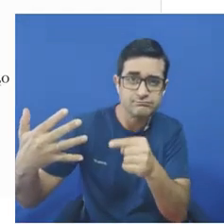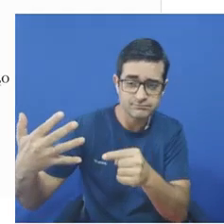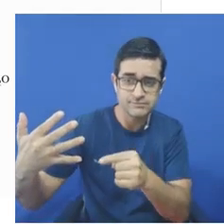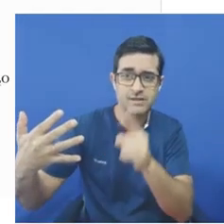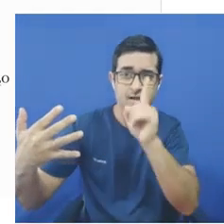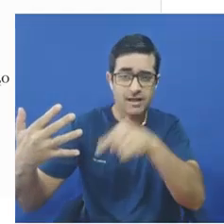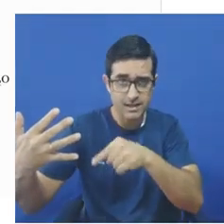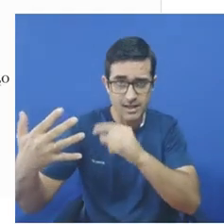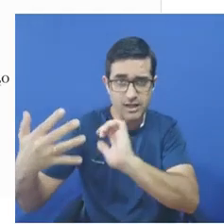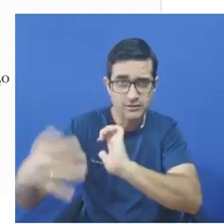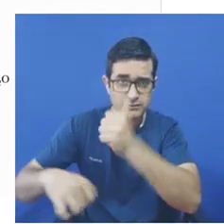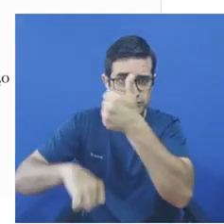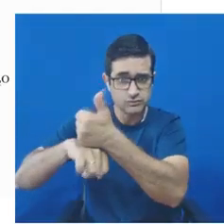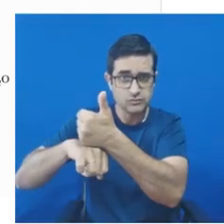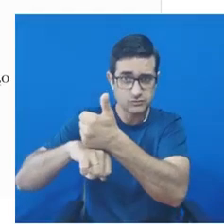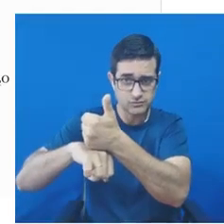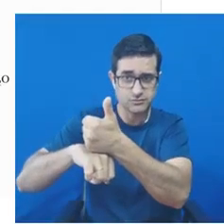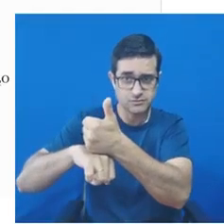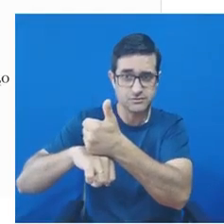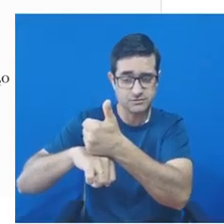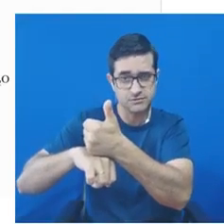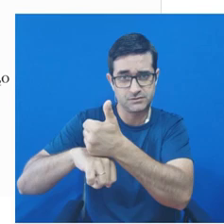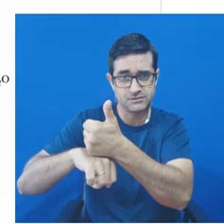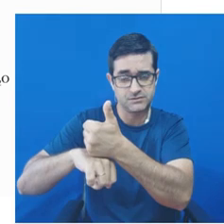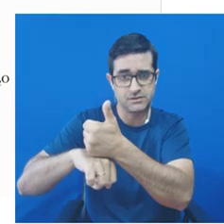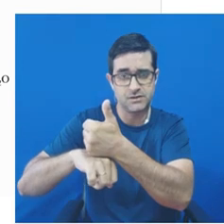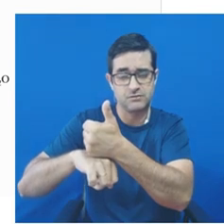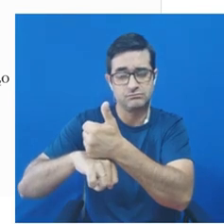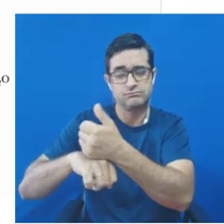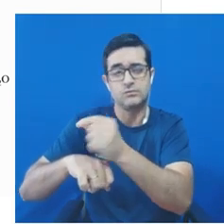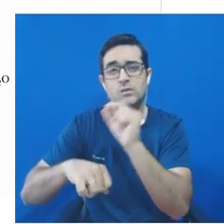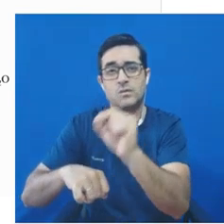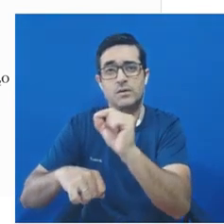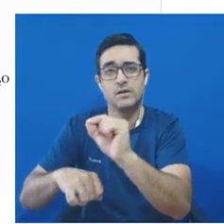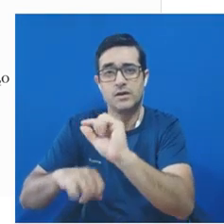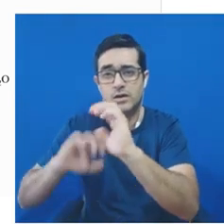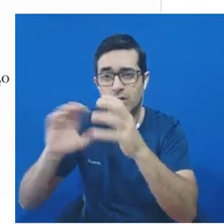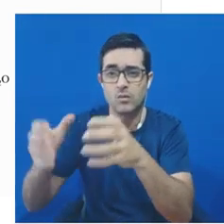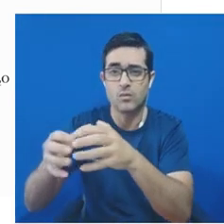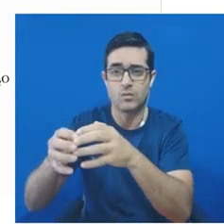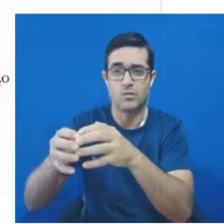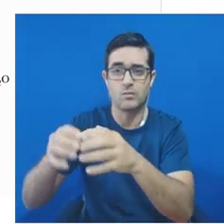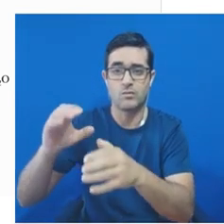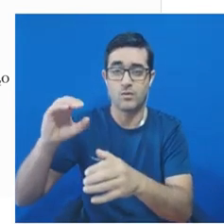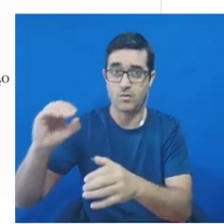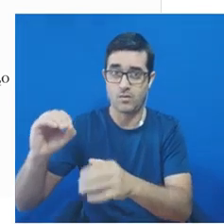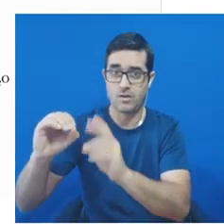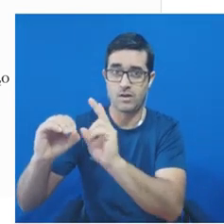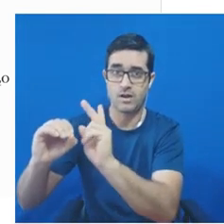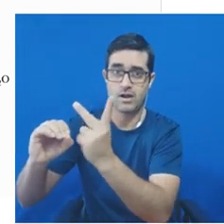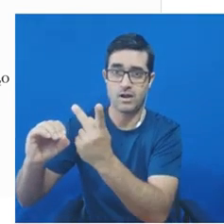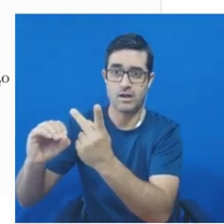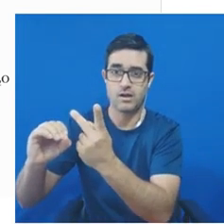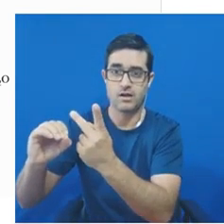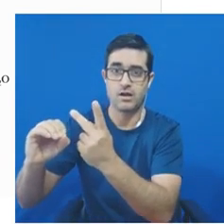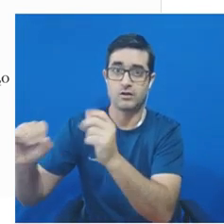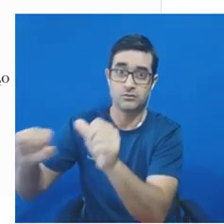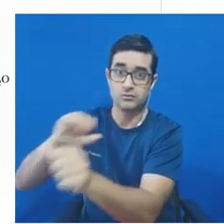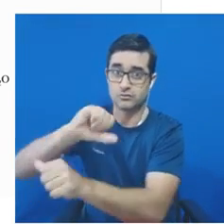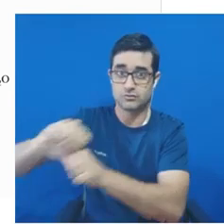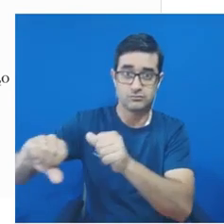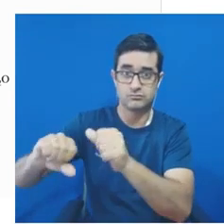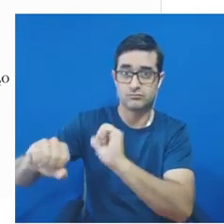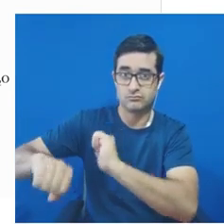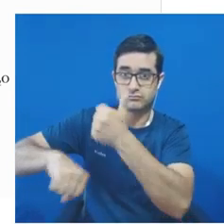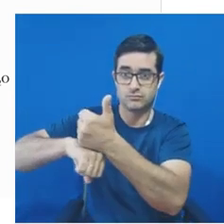substituição nucleofílica, ou seja, onde o grupo OH é substituído por um grupo cloro, né?